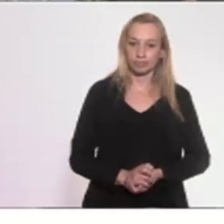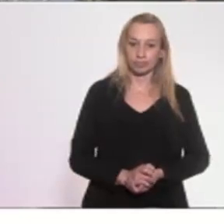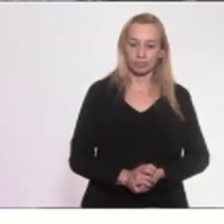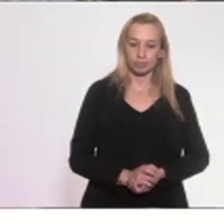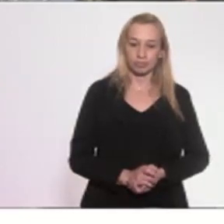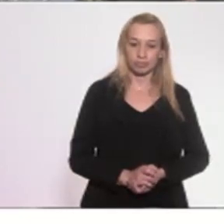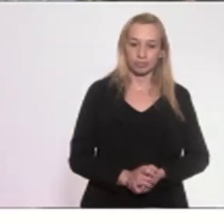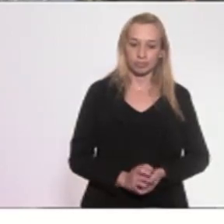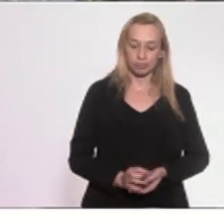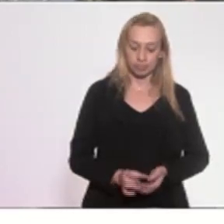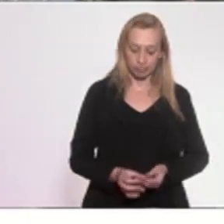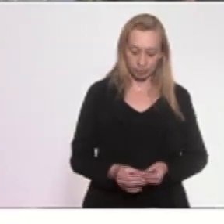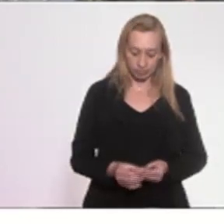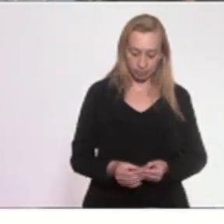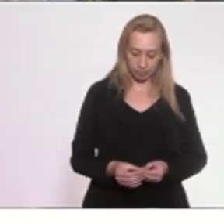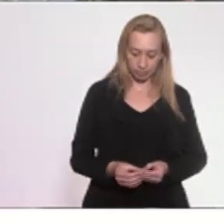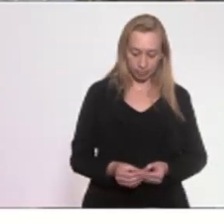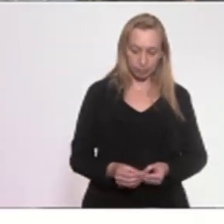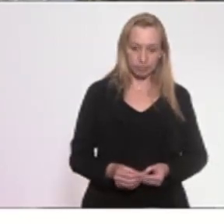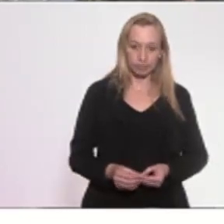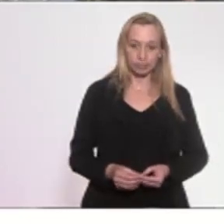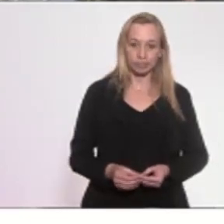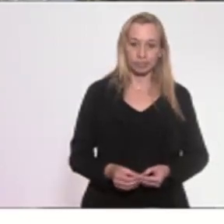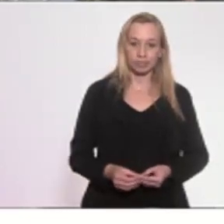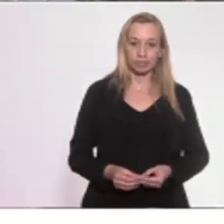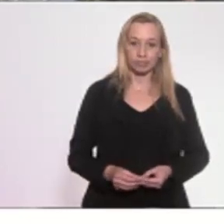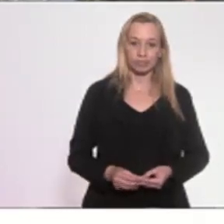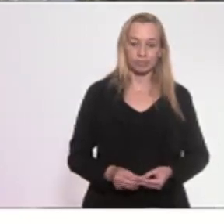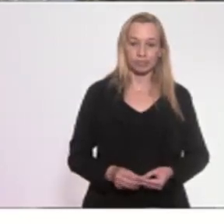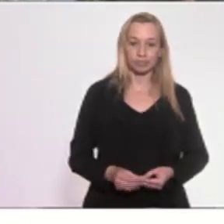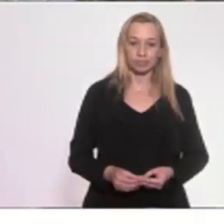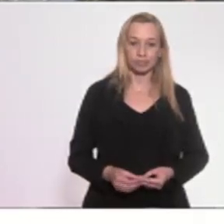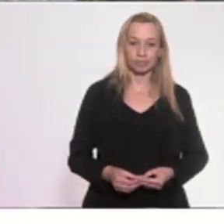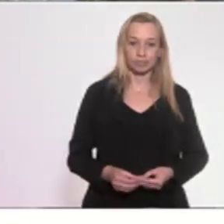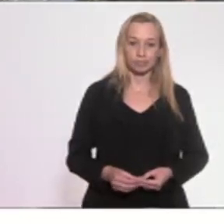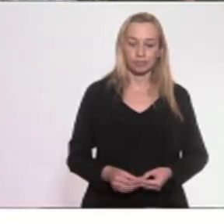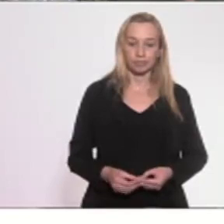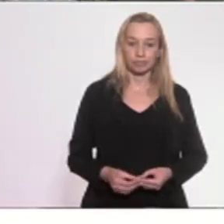deputado entrou. Não, mas você tem que receber. É